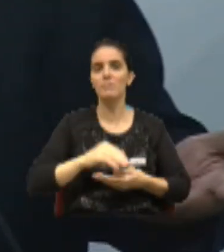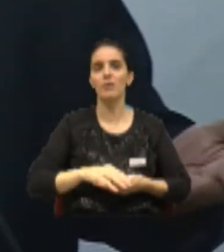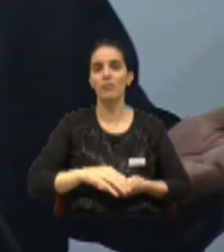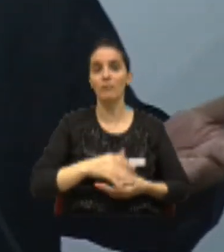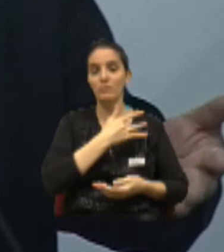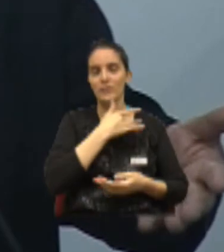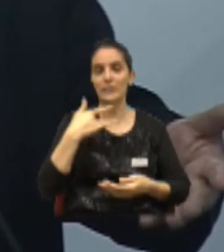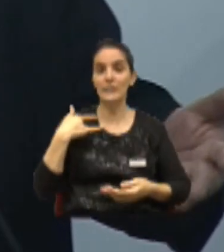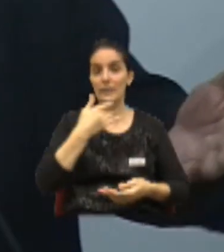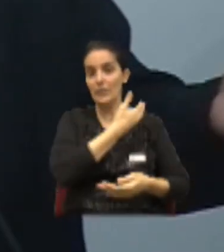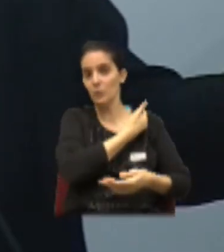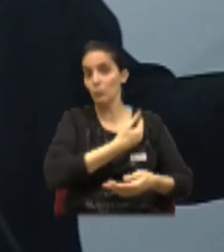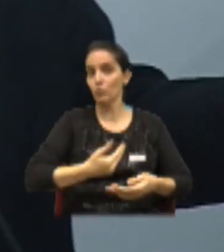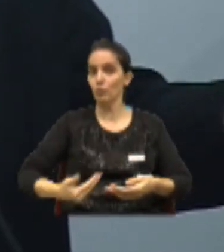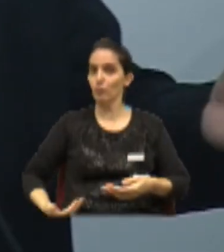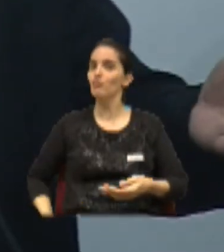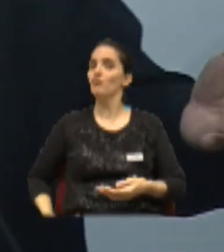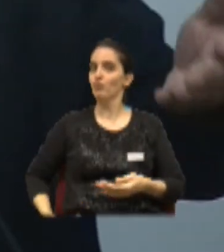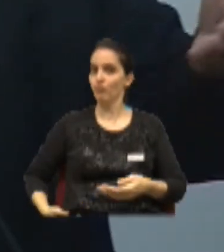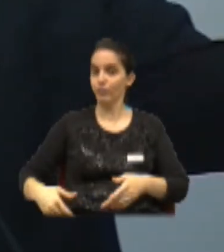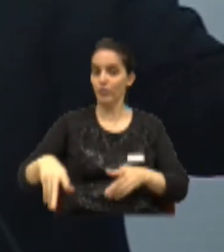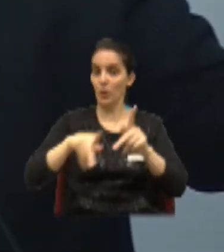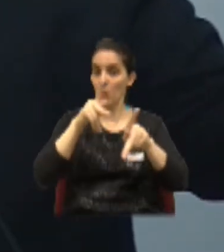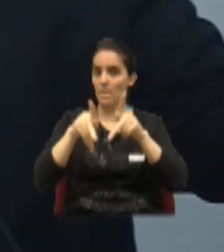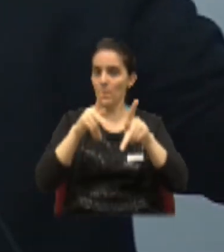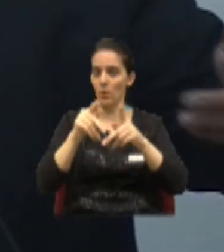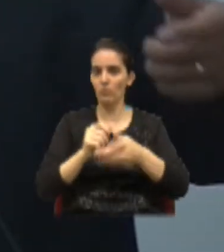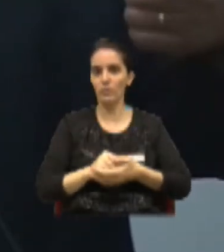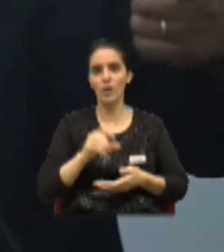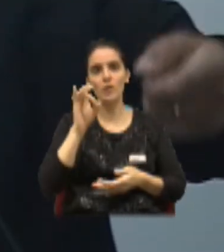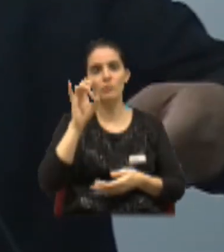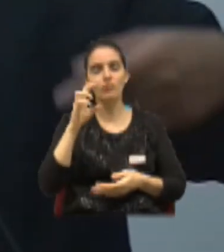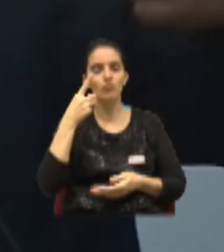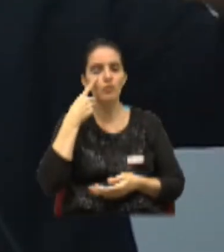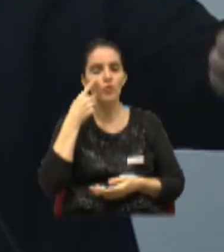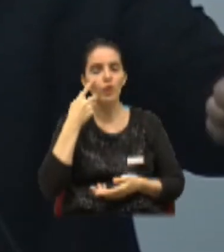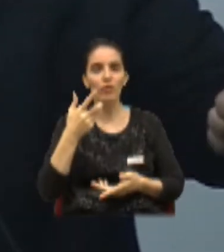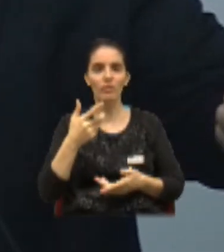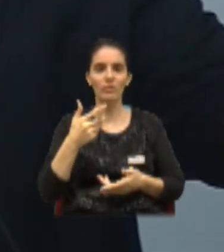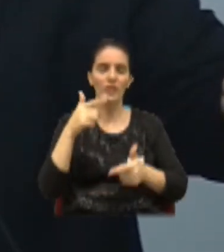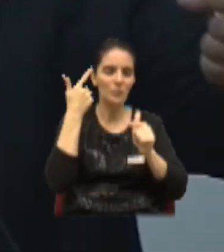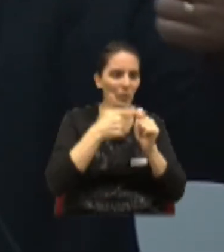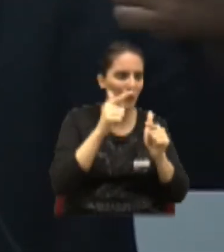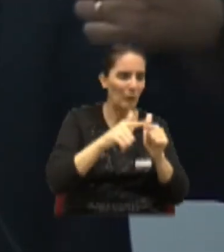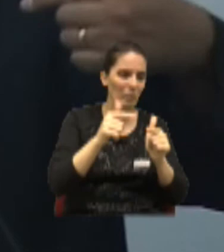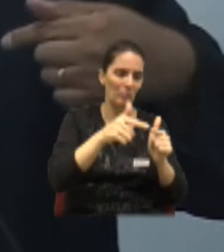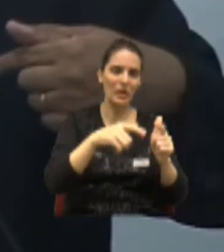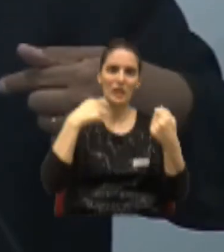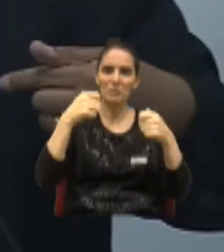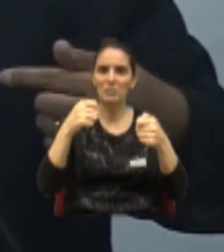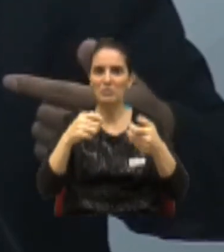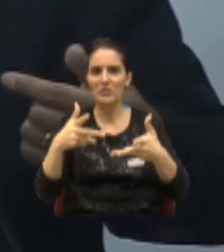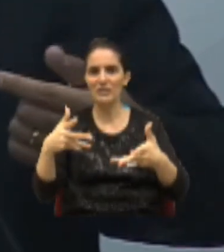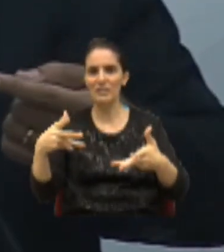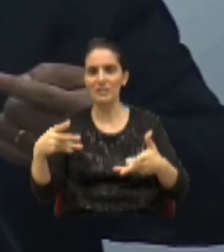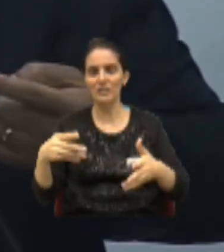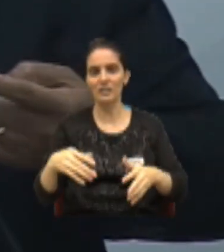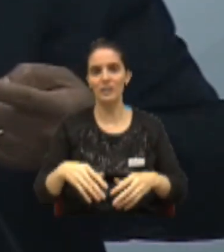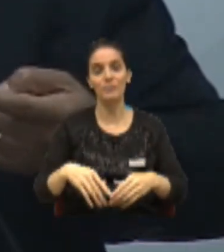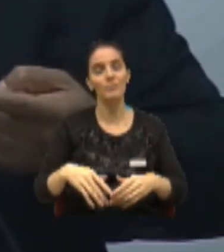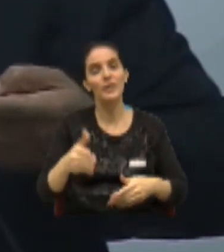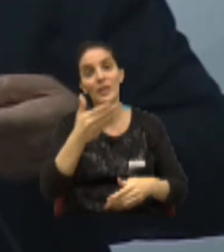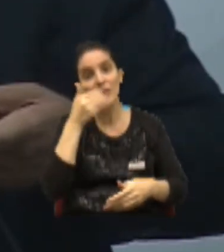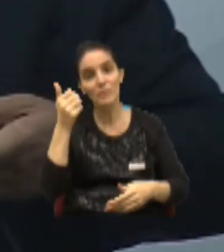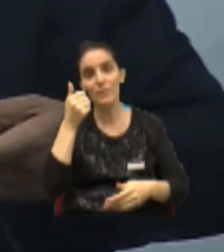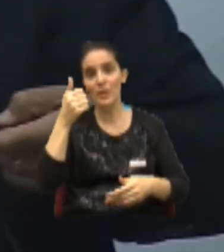porque hoje a gente só vê o mal. E tendo que remediar, é mais fácil a prevenção. É mais fácil falar para